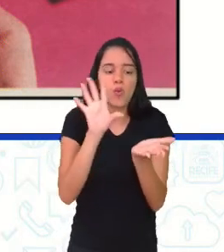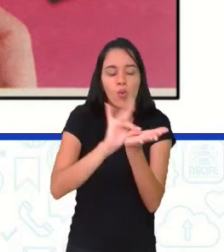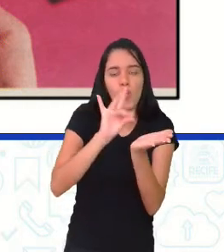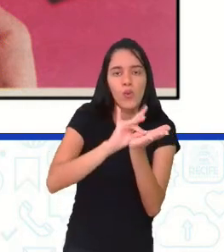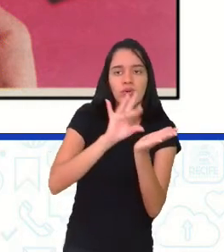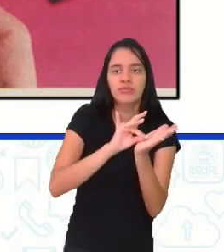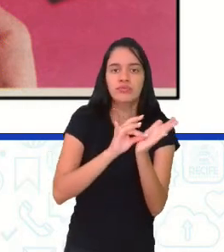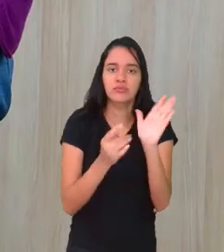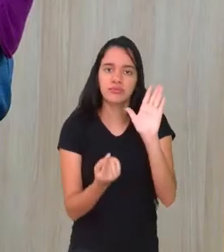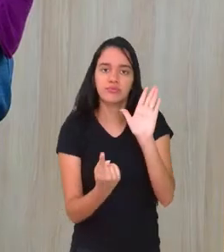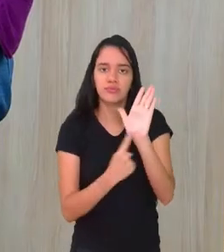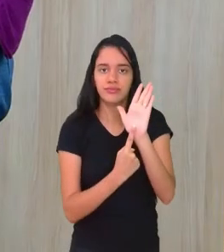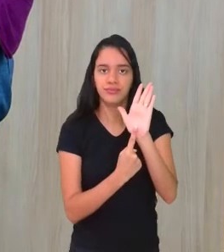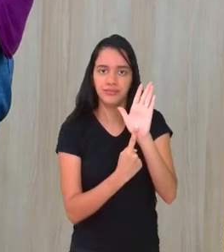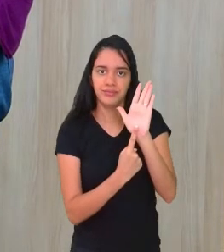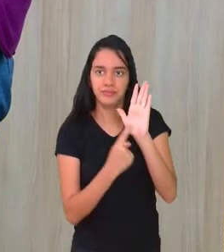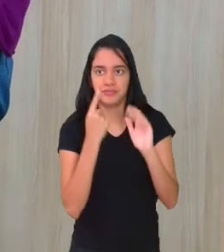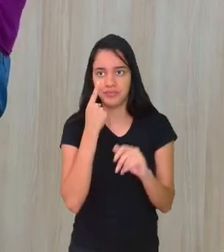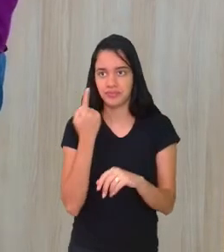Olha aí.